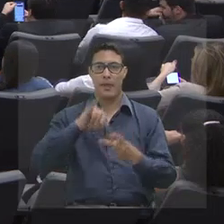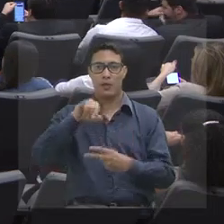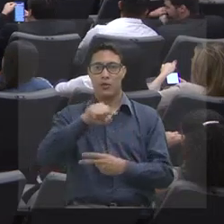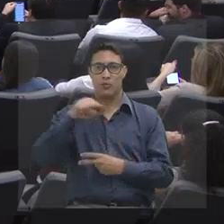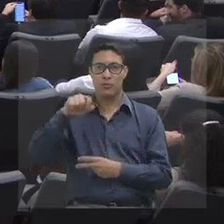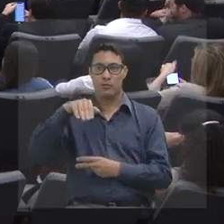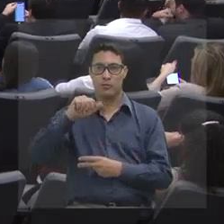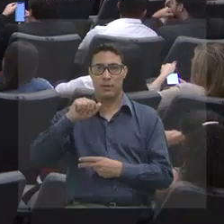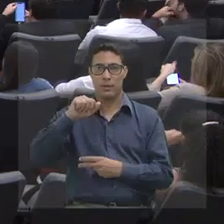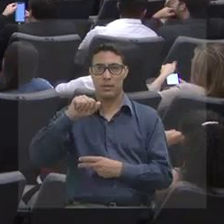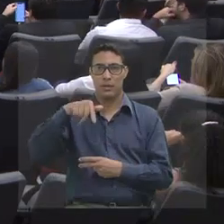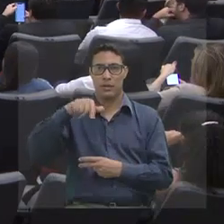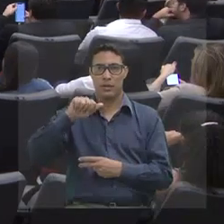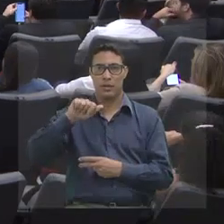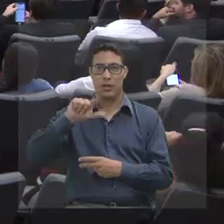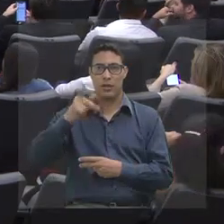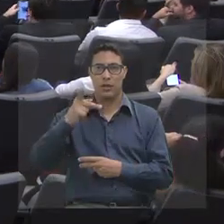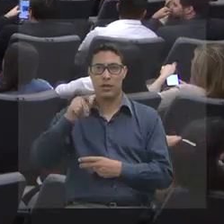Magalhães